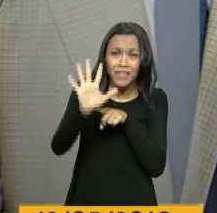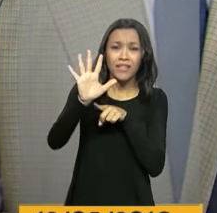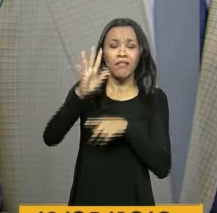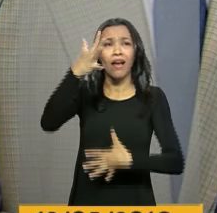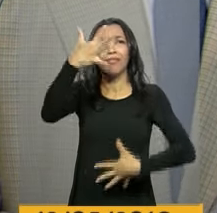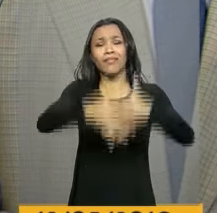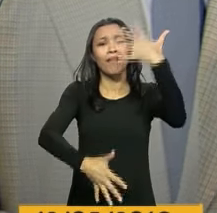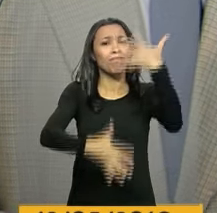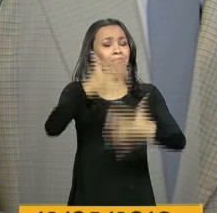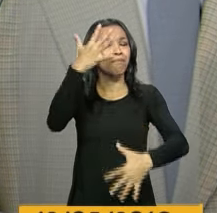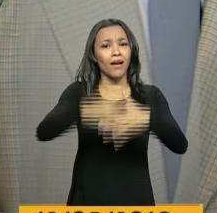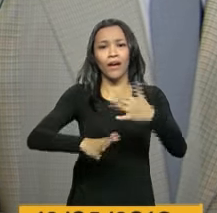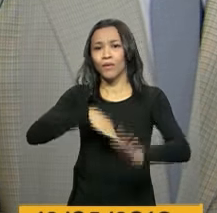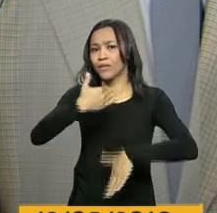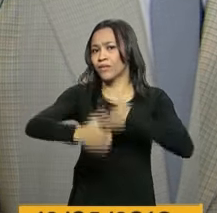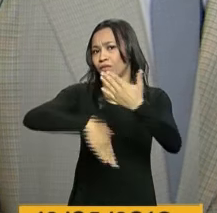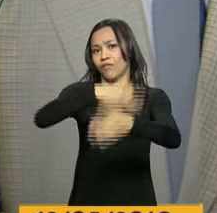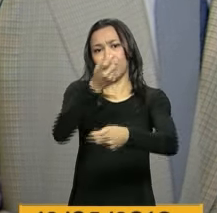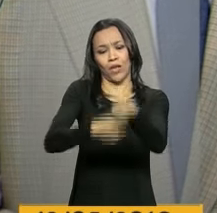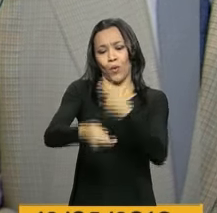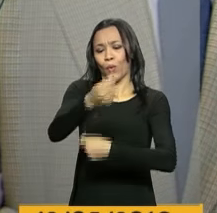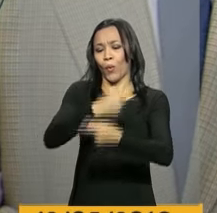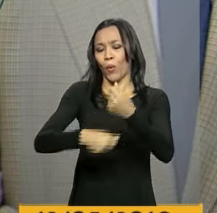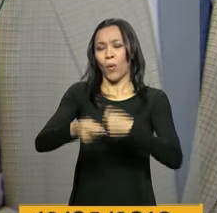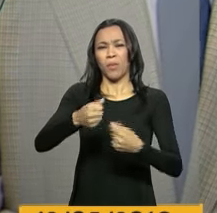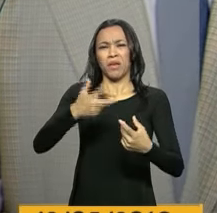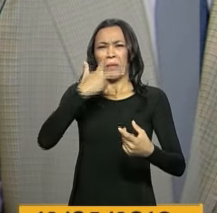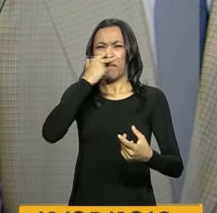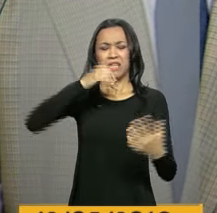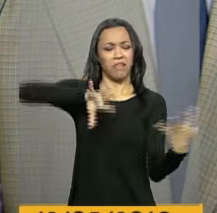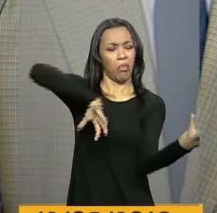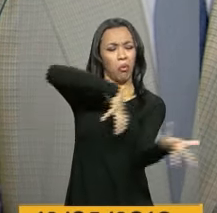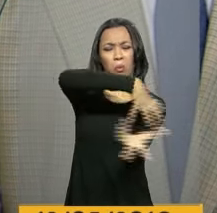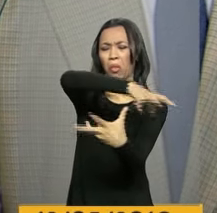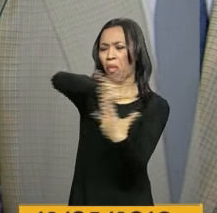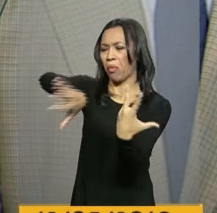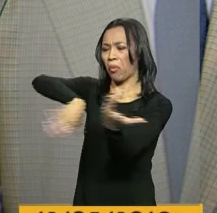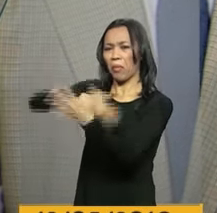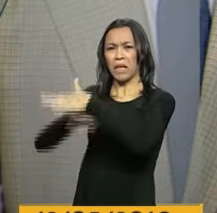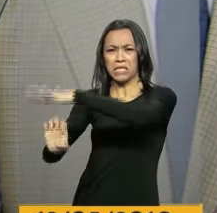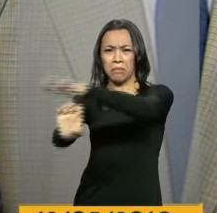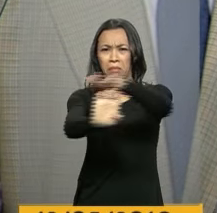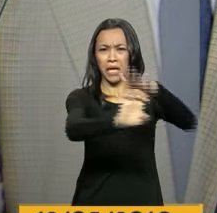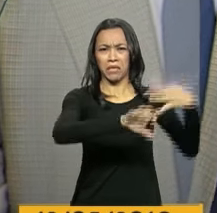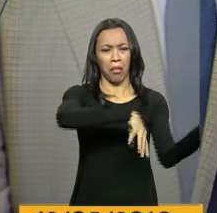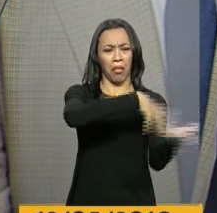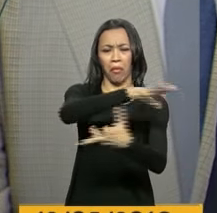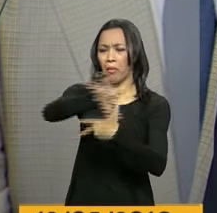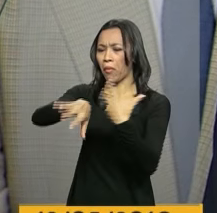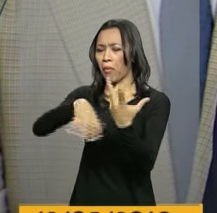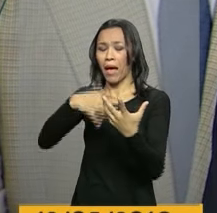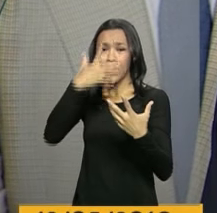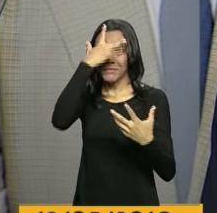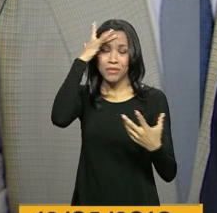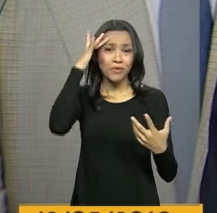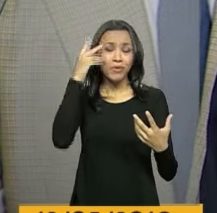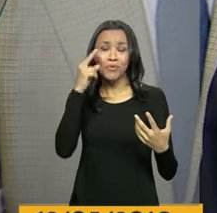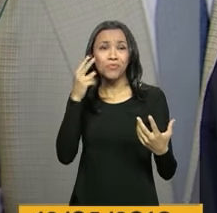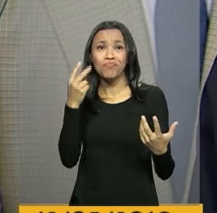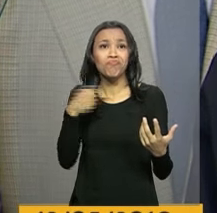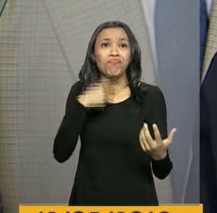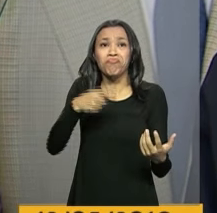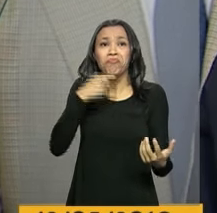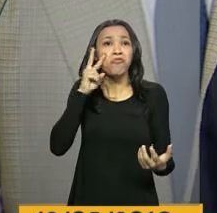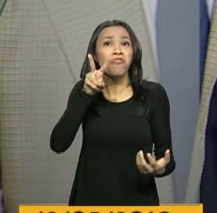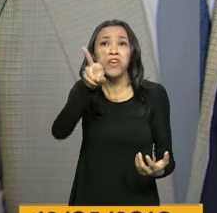crescimento, desorganiza a atividade produtiva e turva o horizonte de planejamento dos agentes econômicos. E